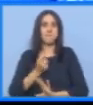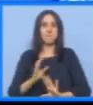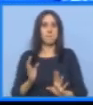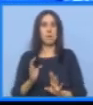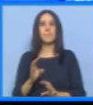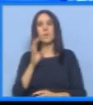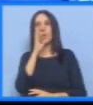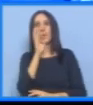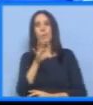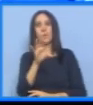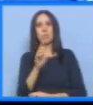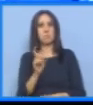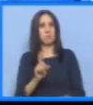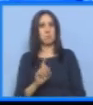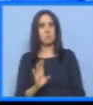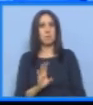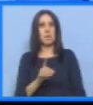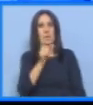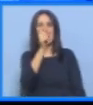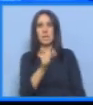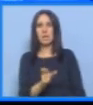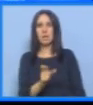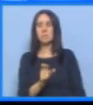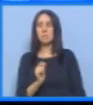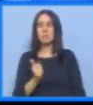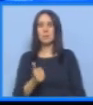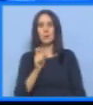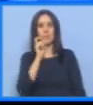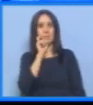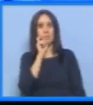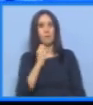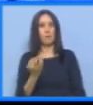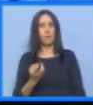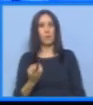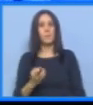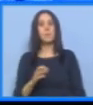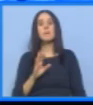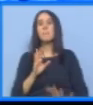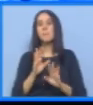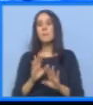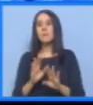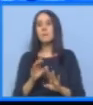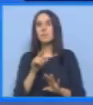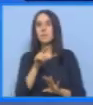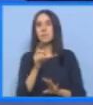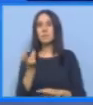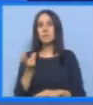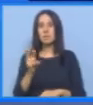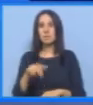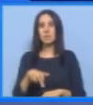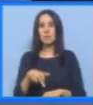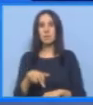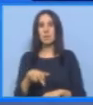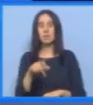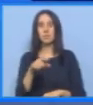Jogando de qualquer maneira. Portanto, ele jogou pelo certo, pelo seguro, mas esse dado